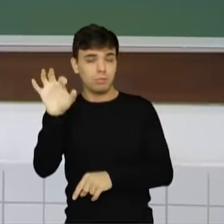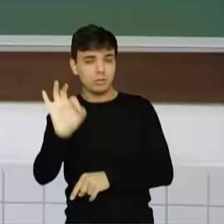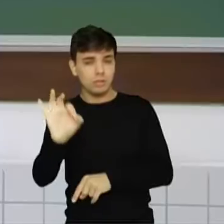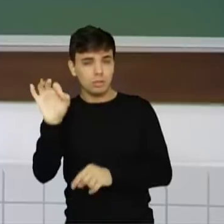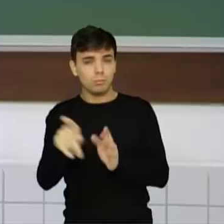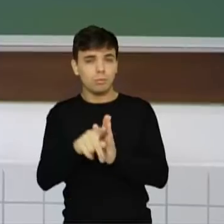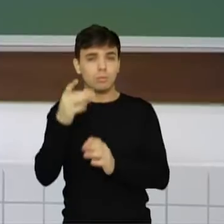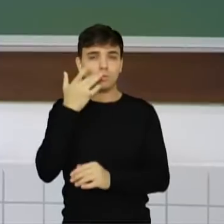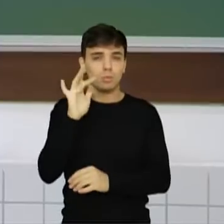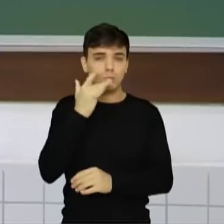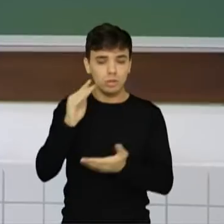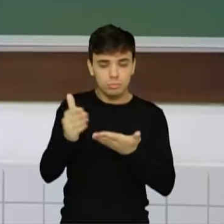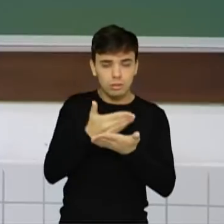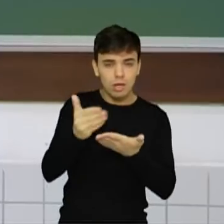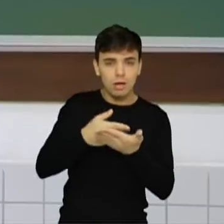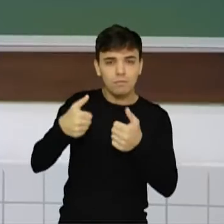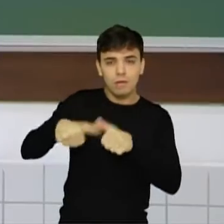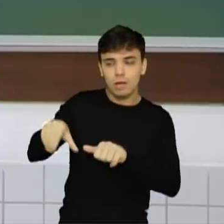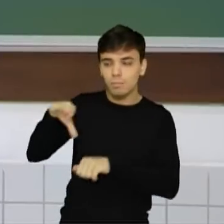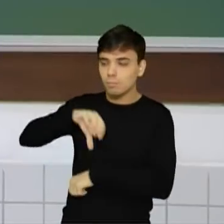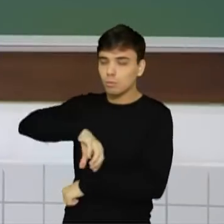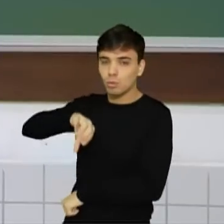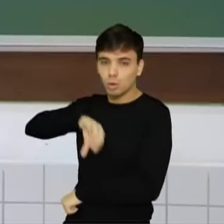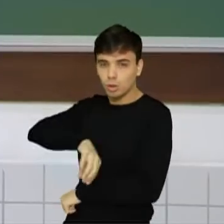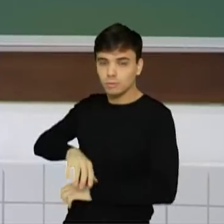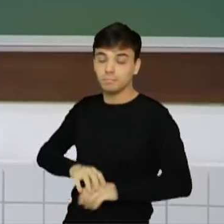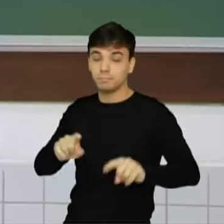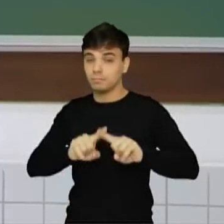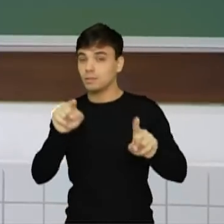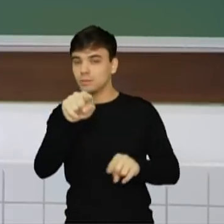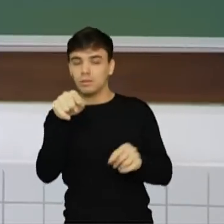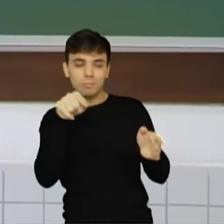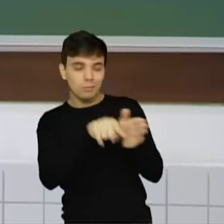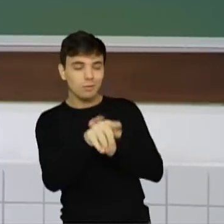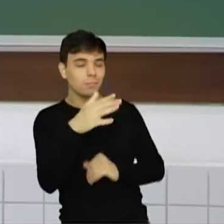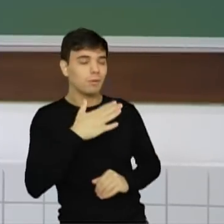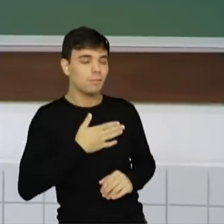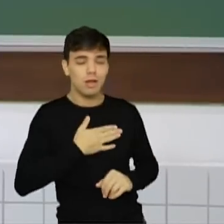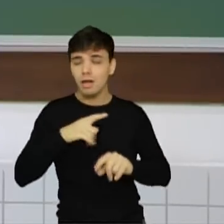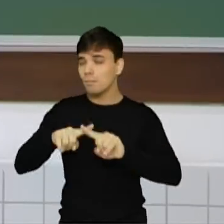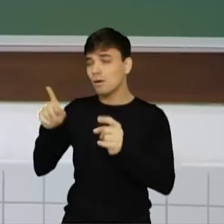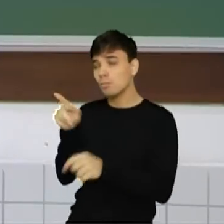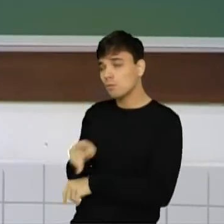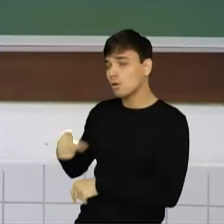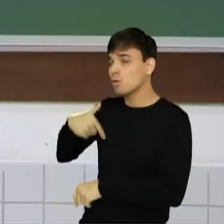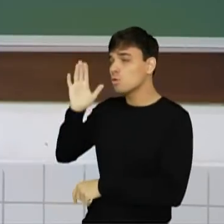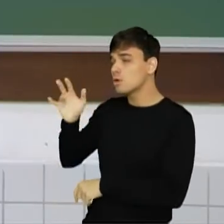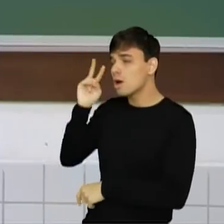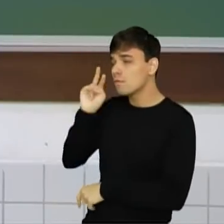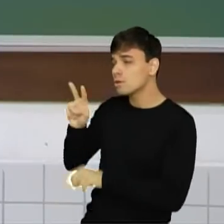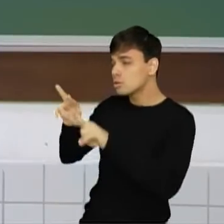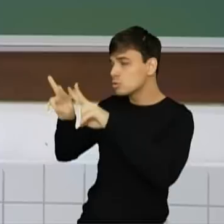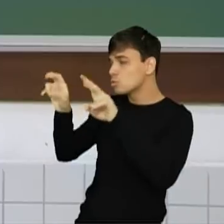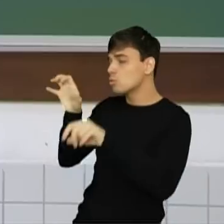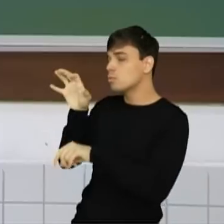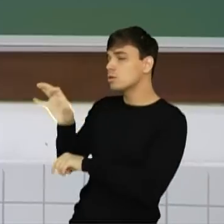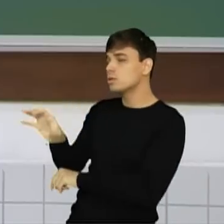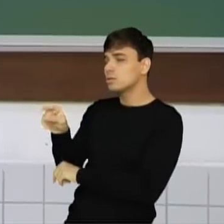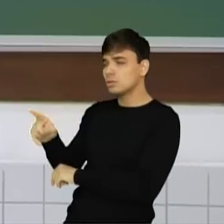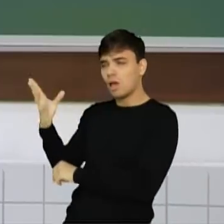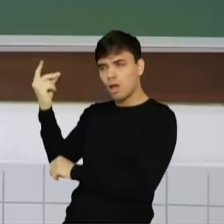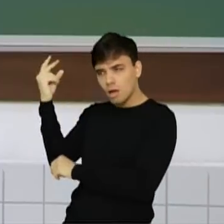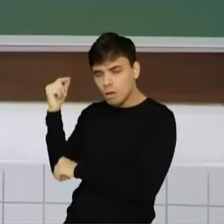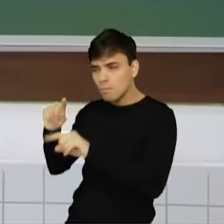Portugal, certo? Aí você vai me perguntar, aluno, professor, eu já vi isso outras vezes, mas eu ouvi falar de